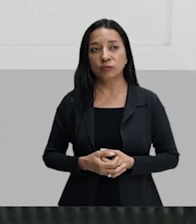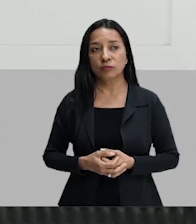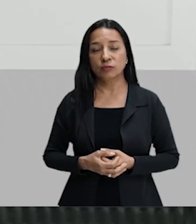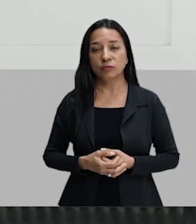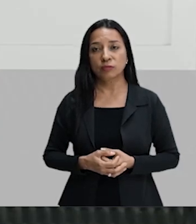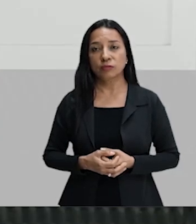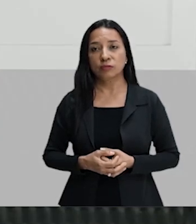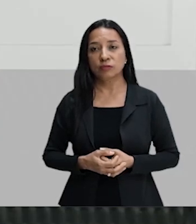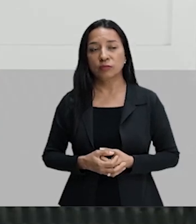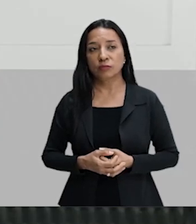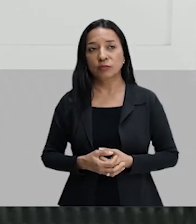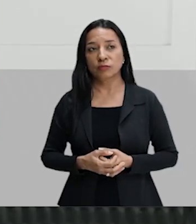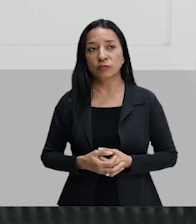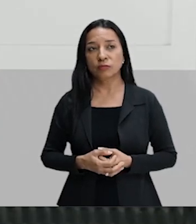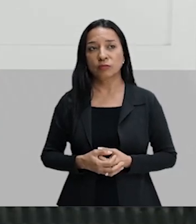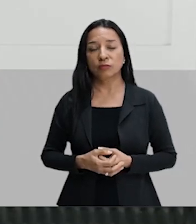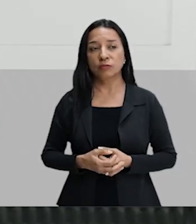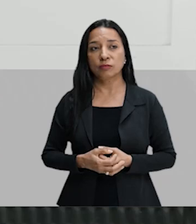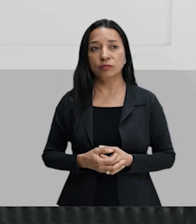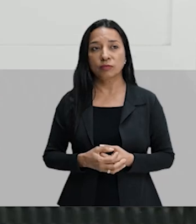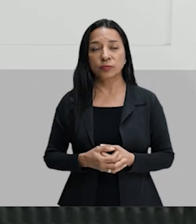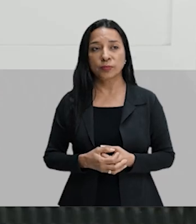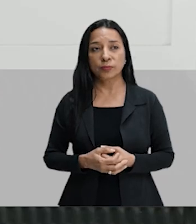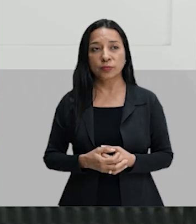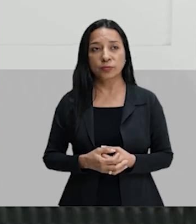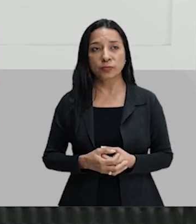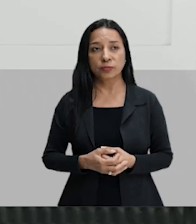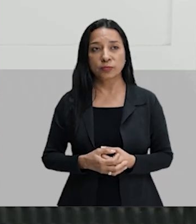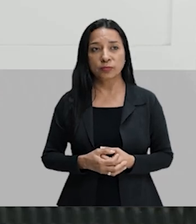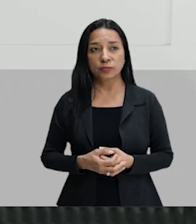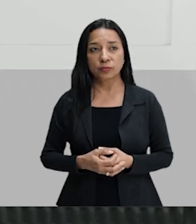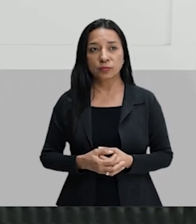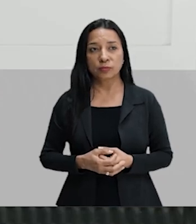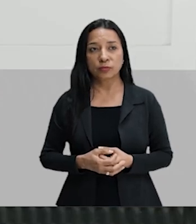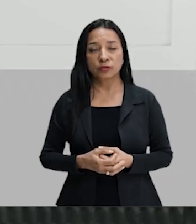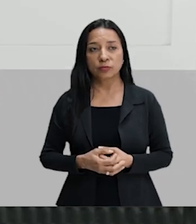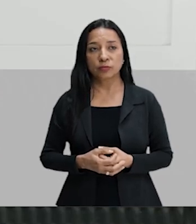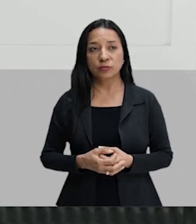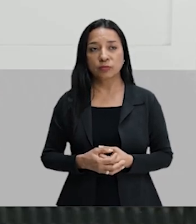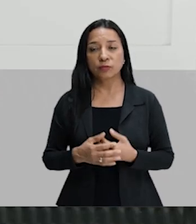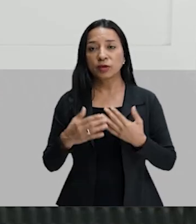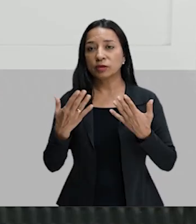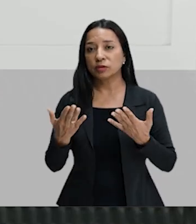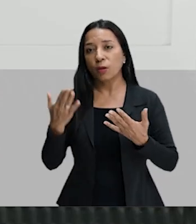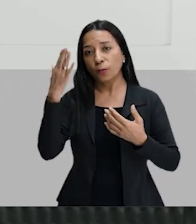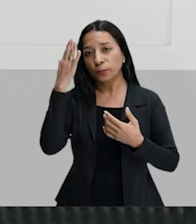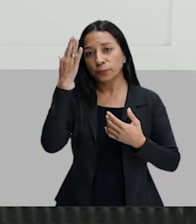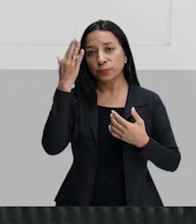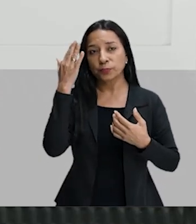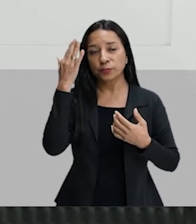Termos do polinômio. Tá? Então, para eu saber para